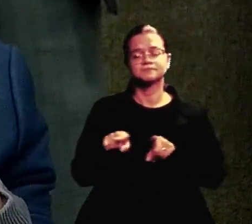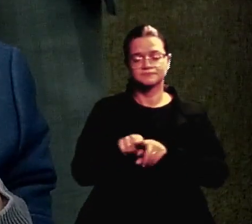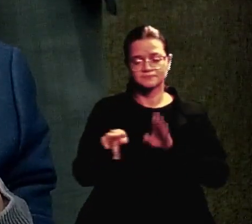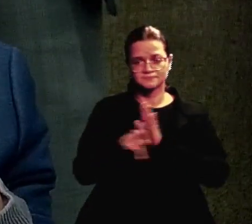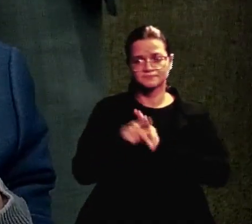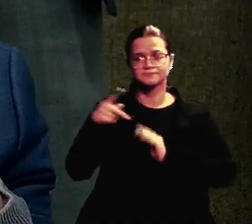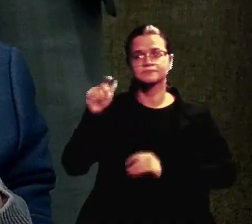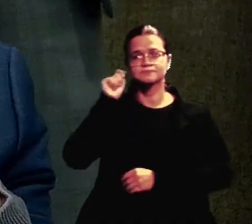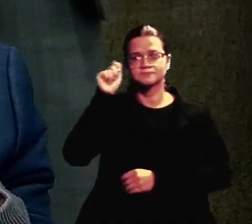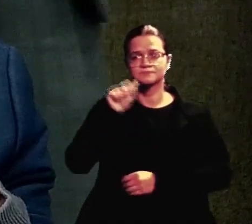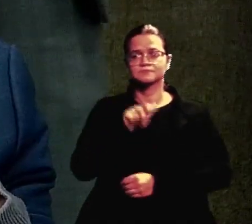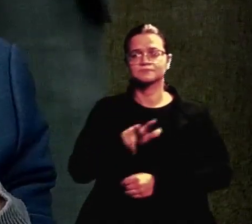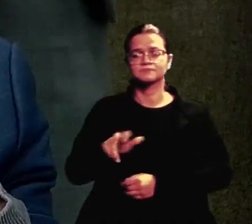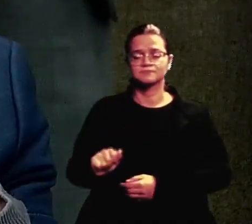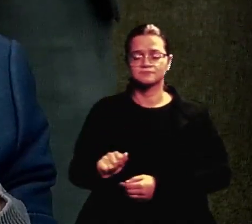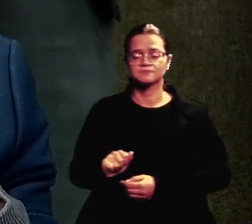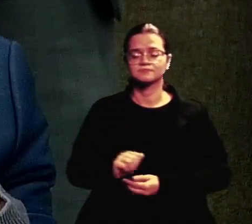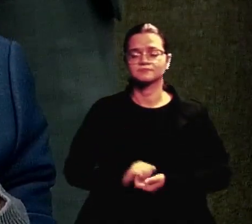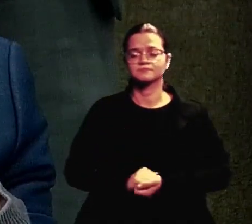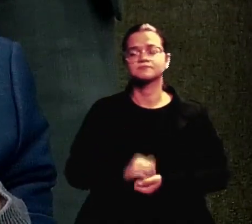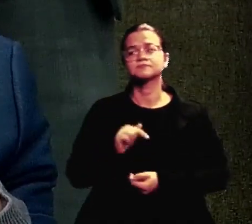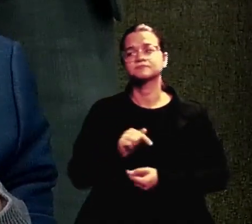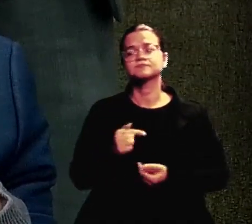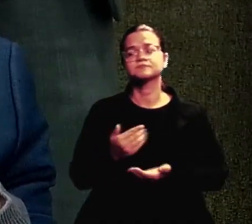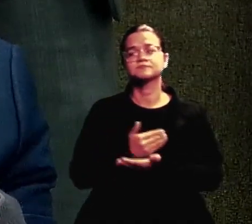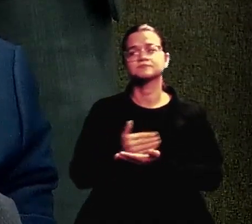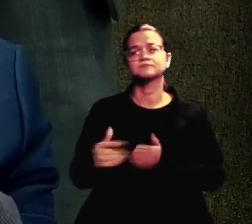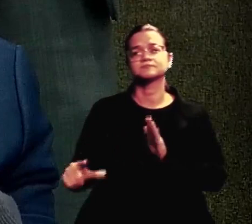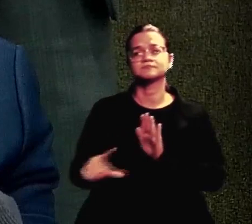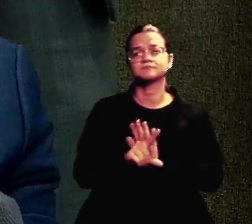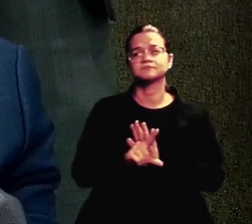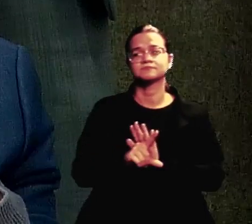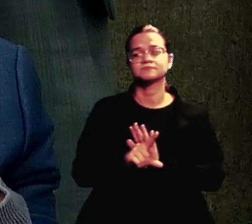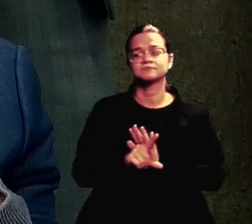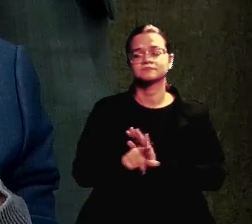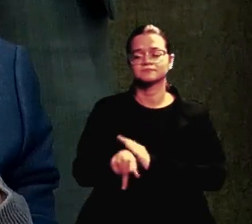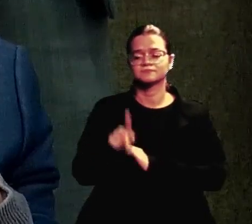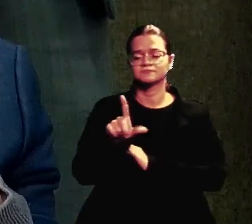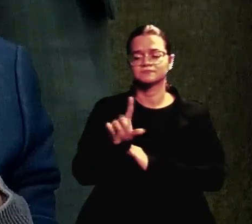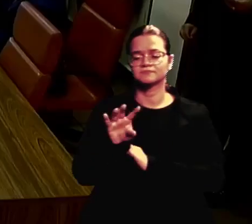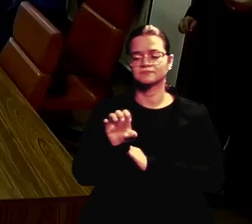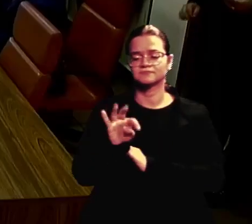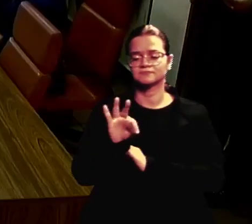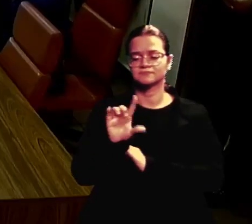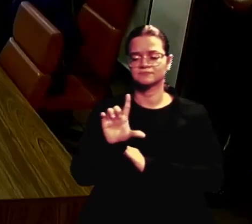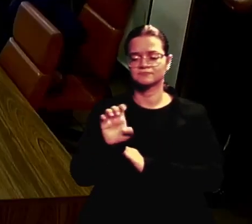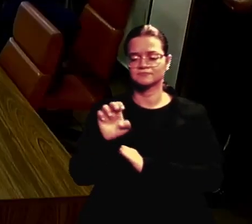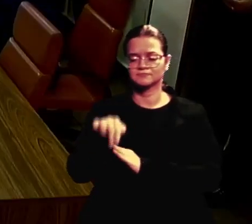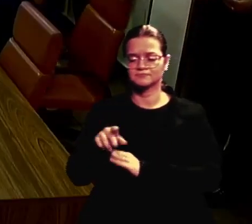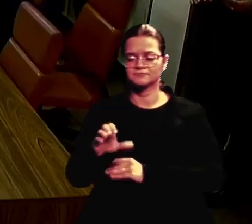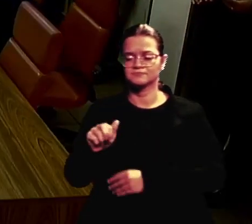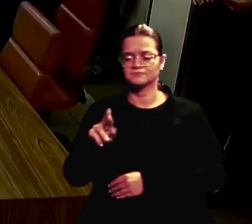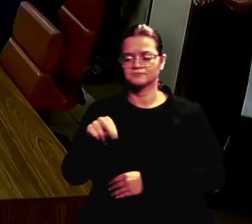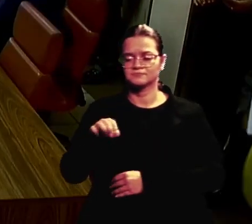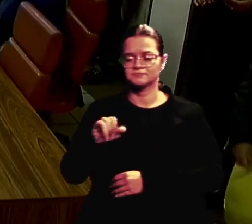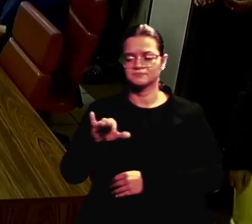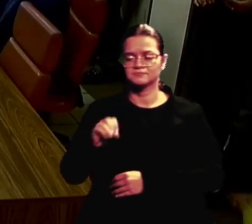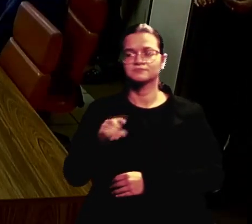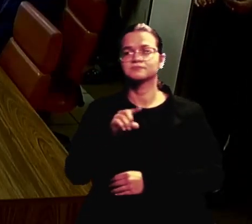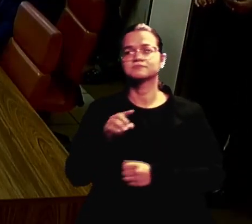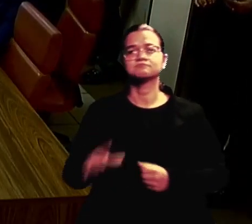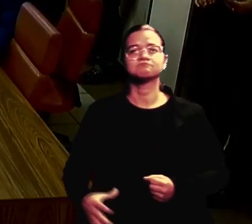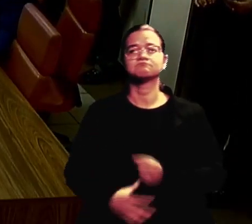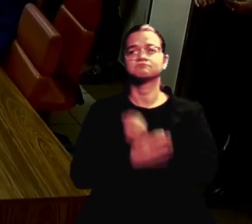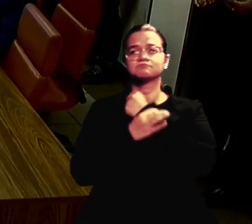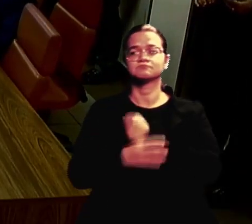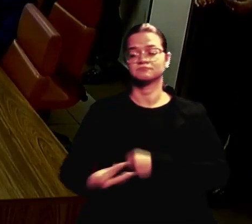do vereador Ava Santiago, institui a lei Kathleen Carneiro, que dispõe garantia